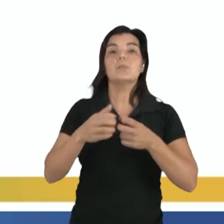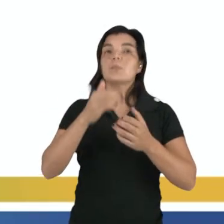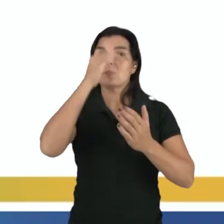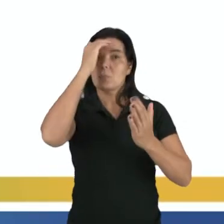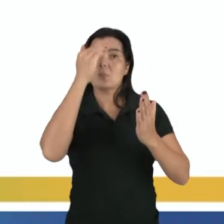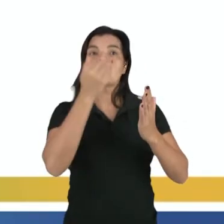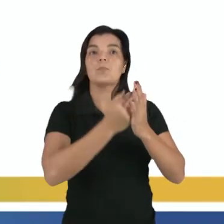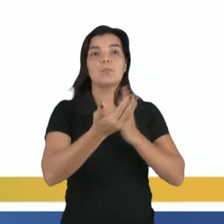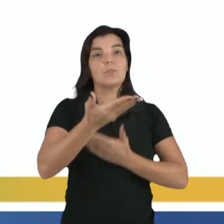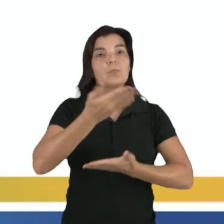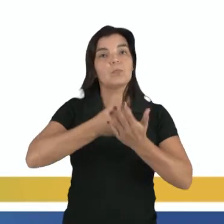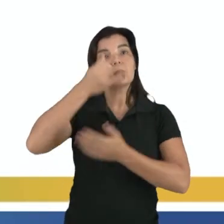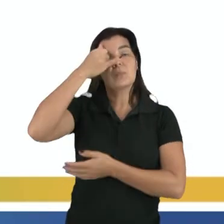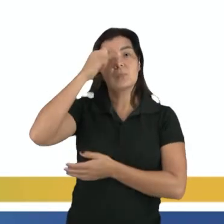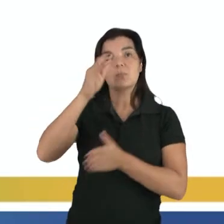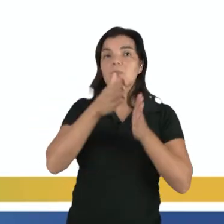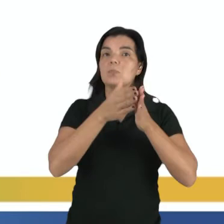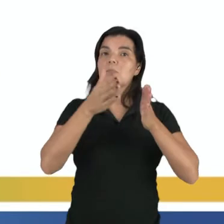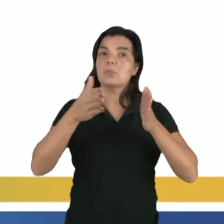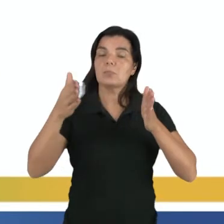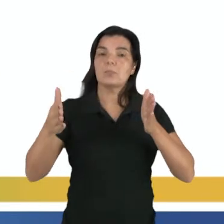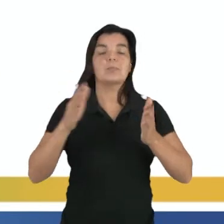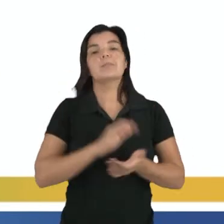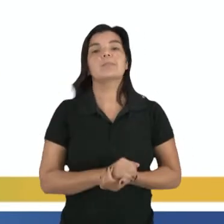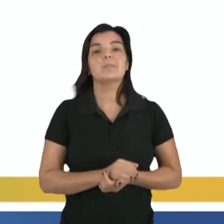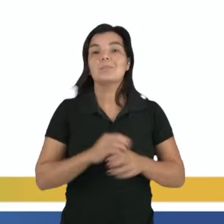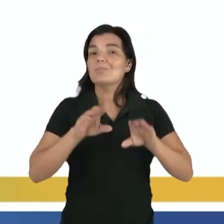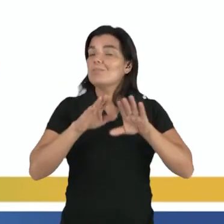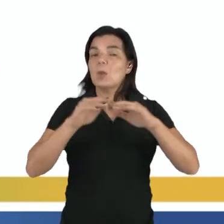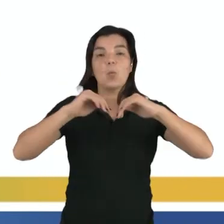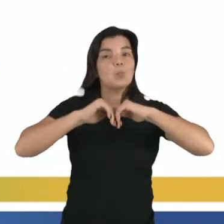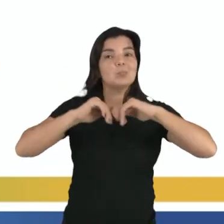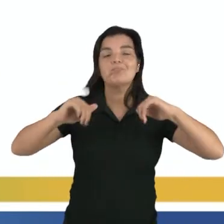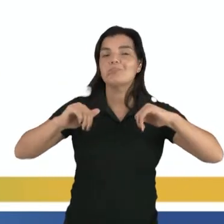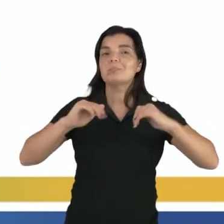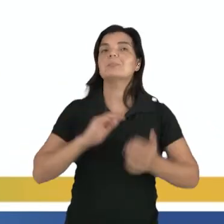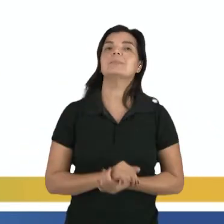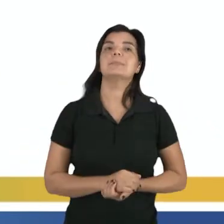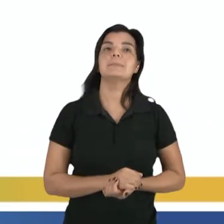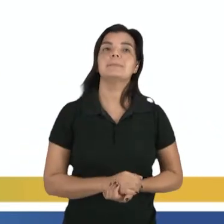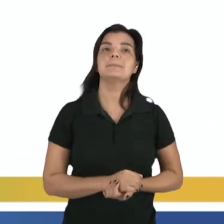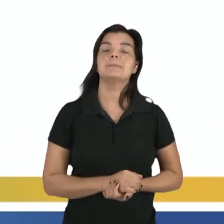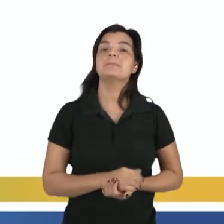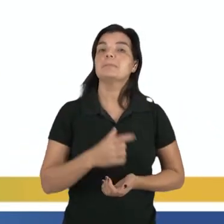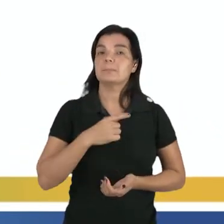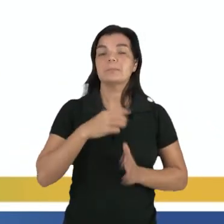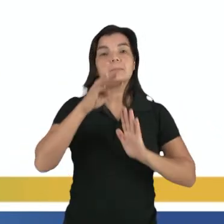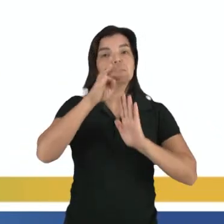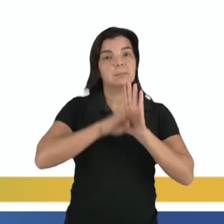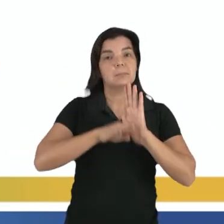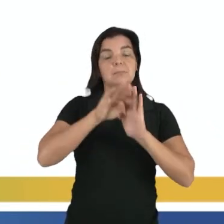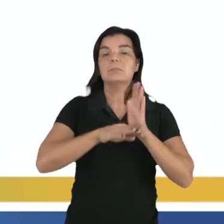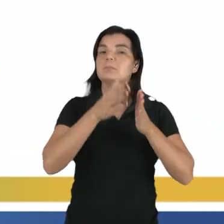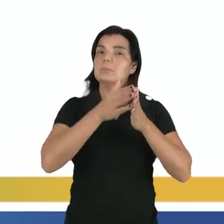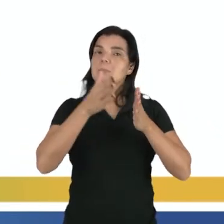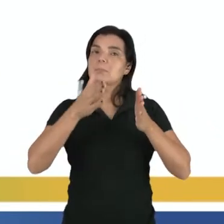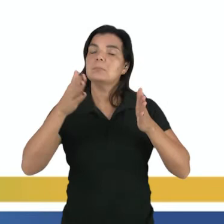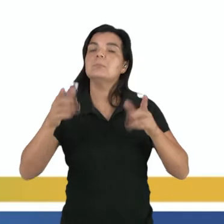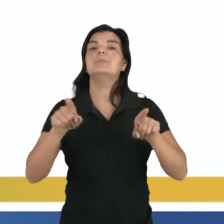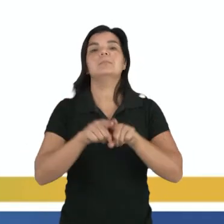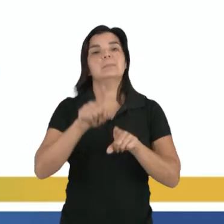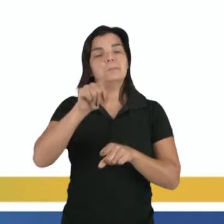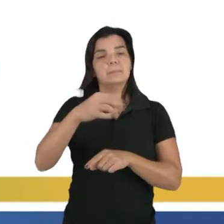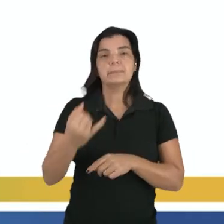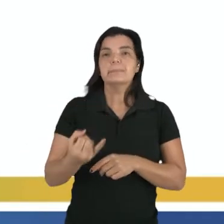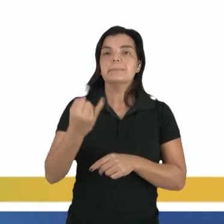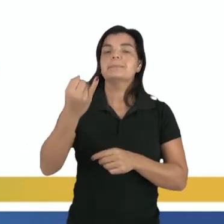a obediência à relação de ideias em uma sequência, não há uma quebra, né? O seu texto é